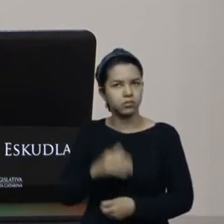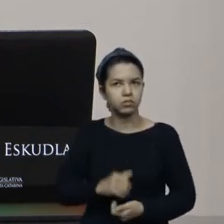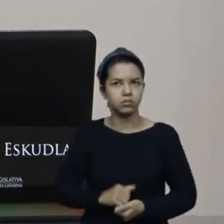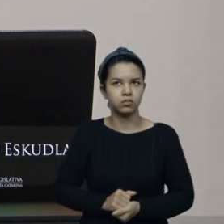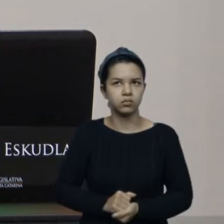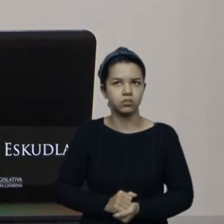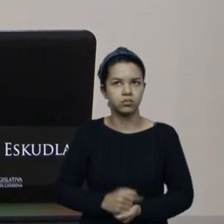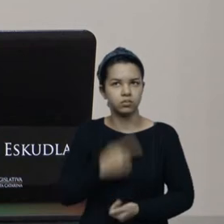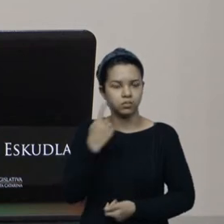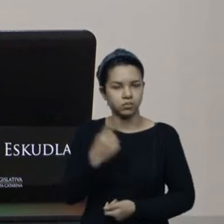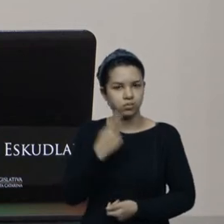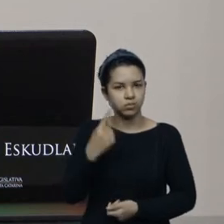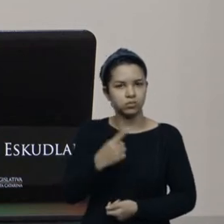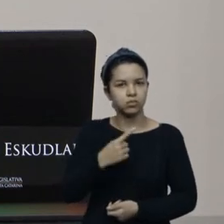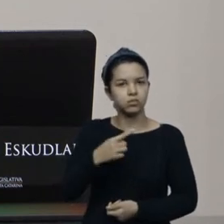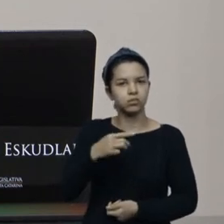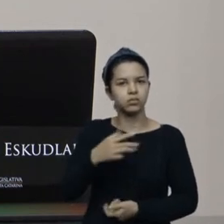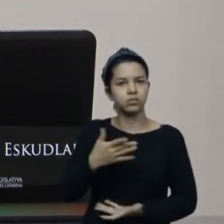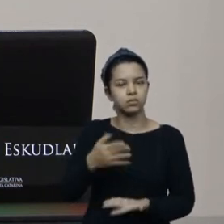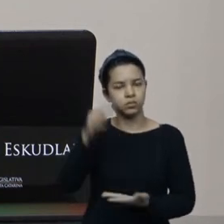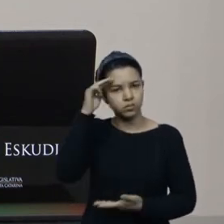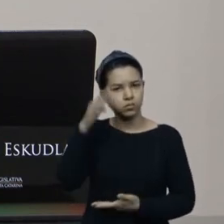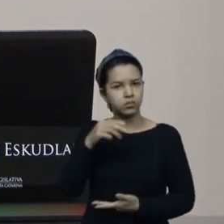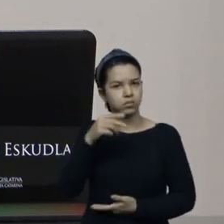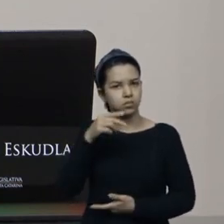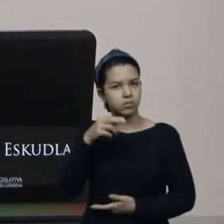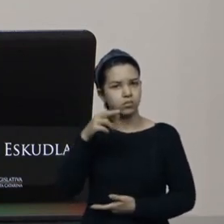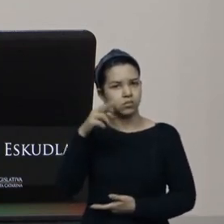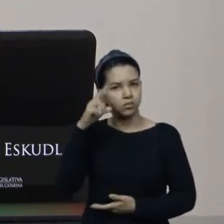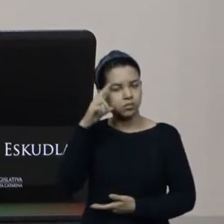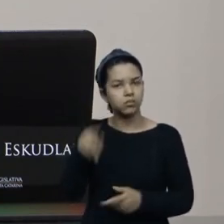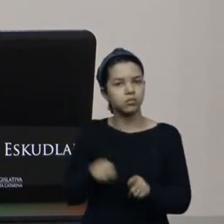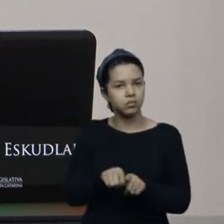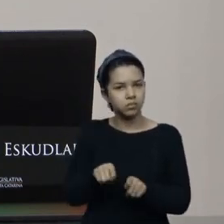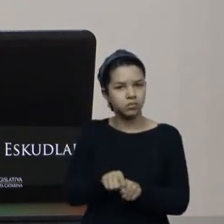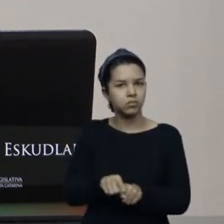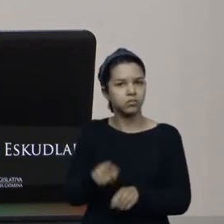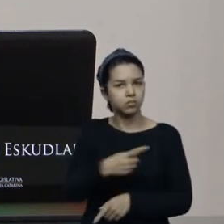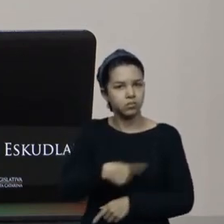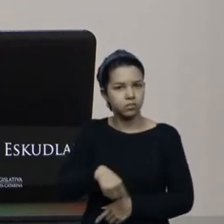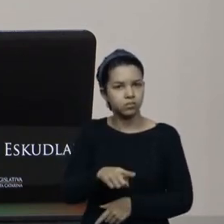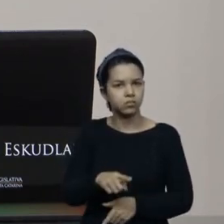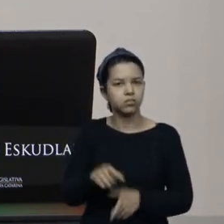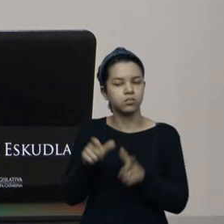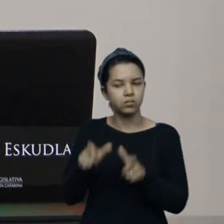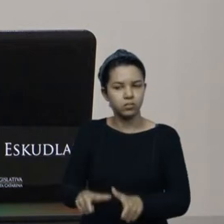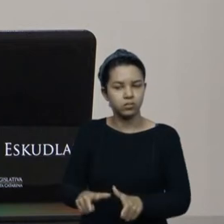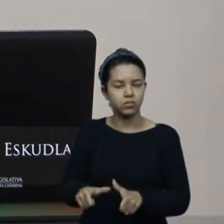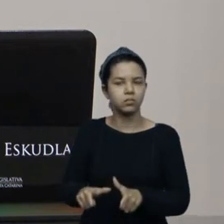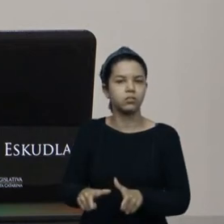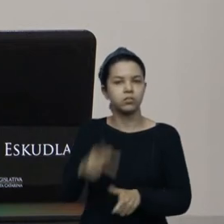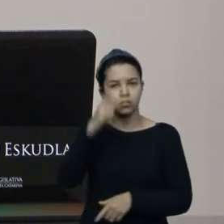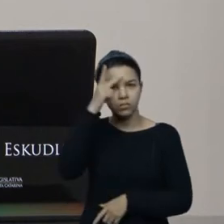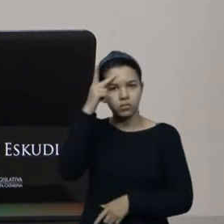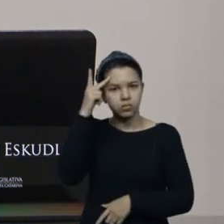deputado Minotto, Alba, onde a gente está sempre tem pessoas